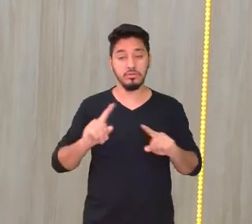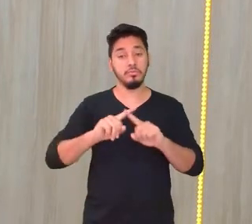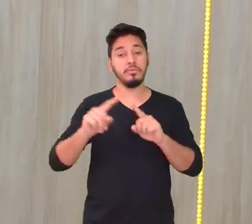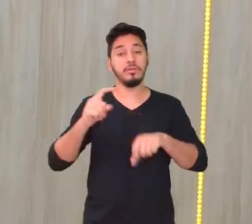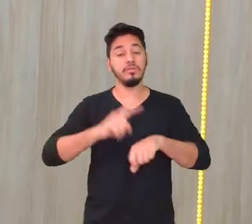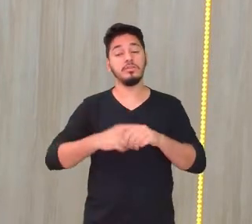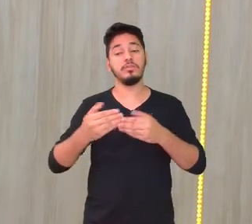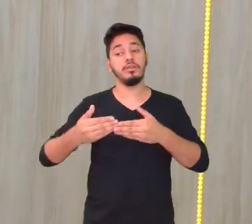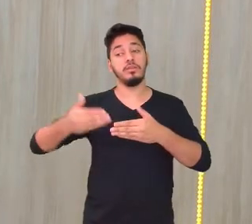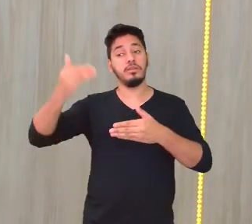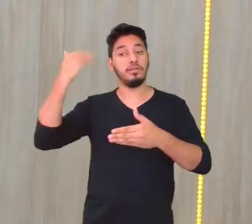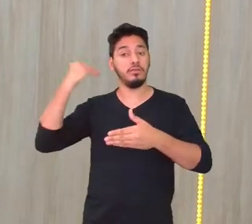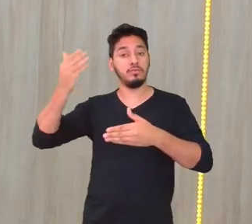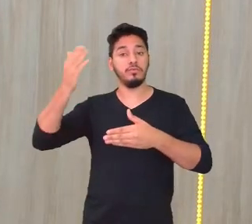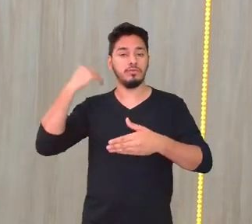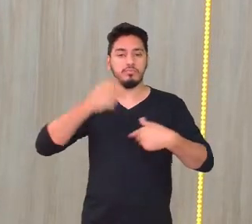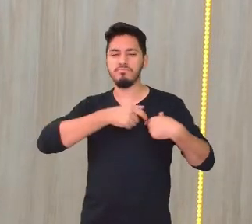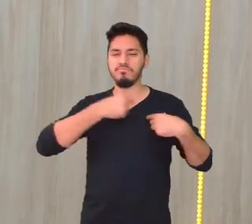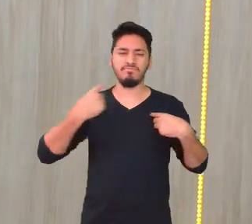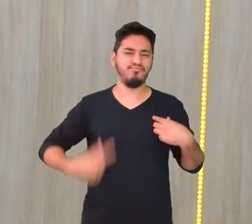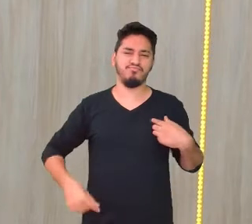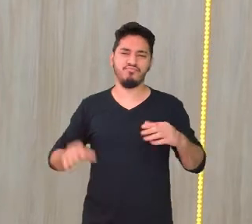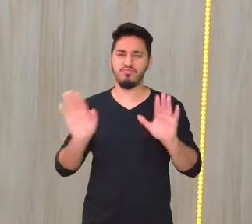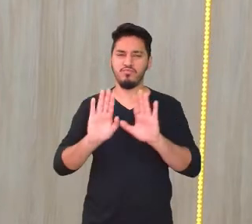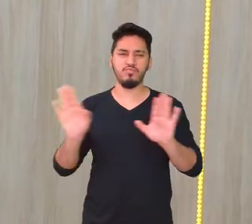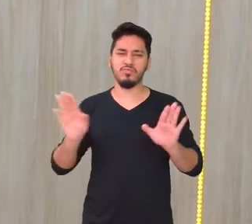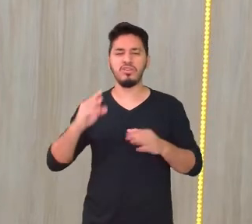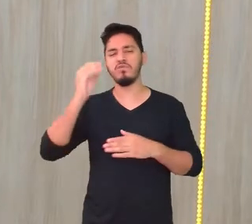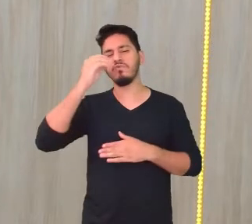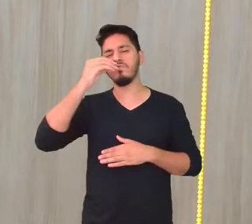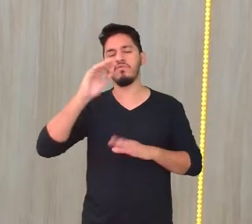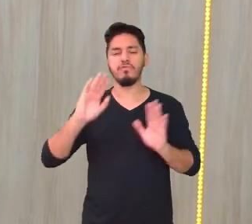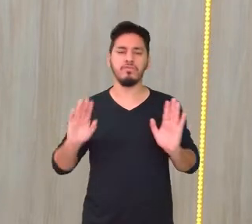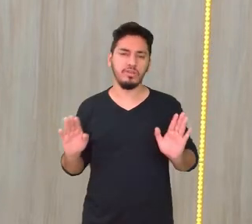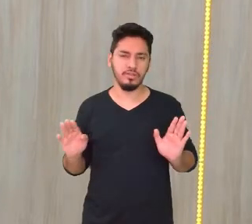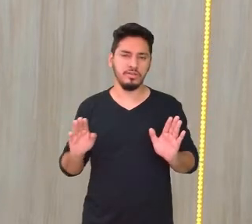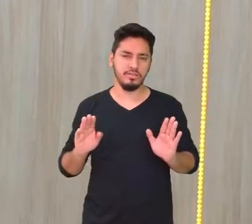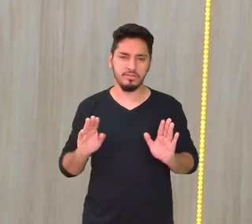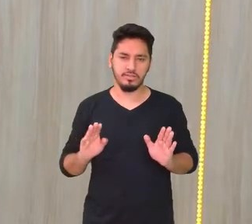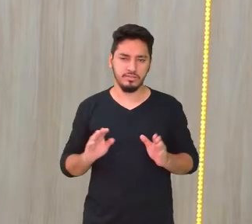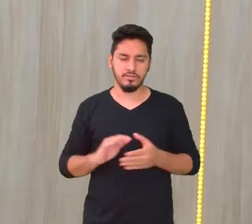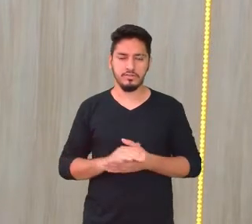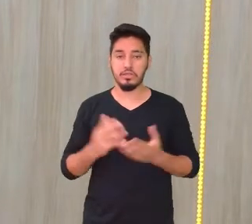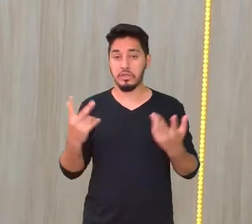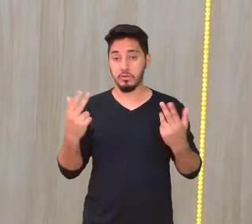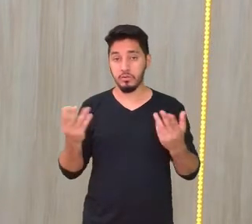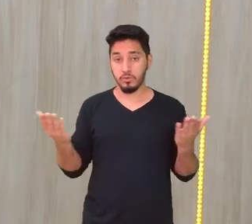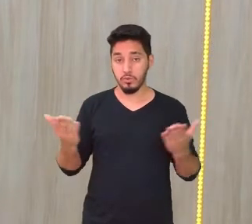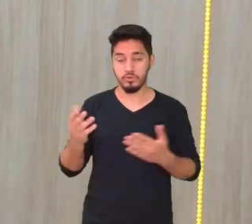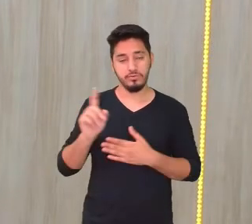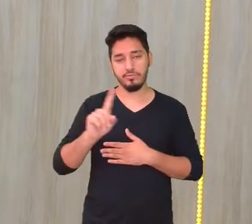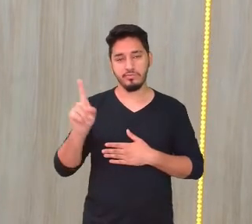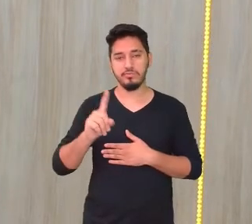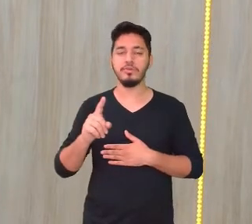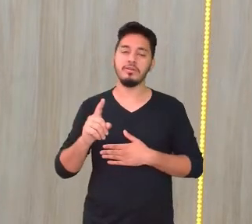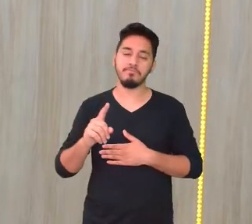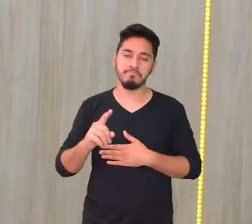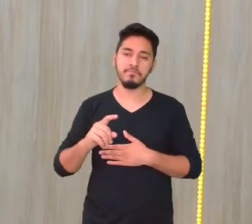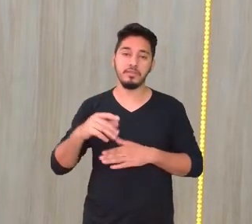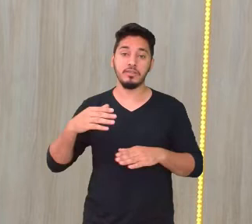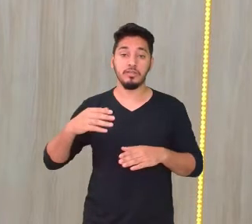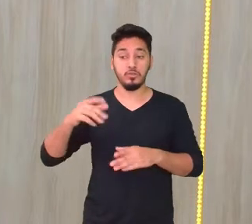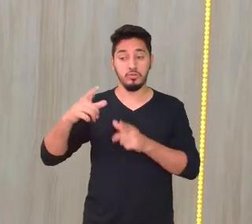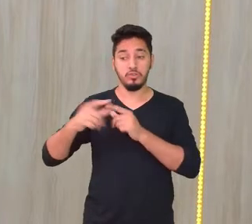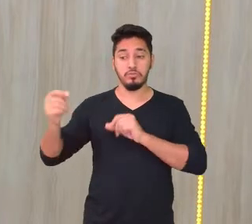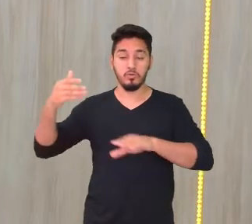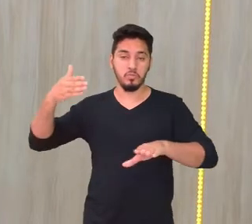época a China ela não era essa potência econômica e militar que hoje ela é. Então, ela sofreu a invasão aí